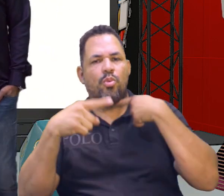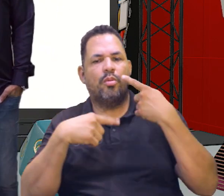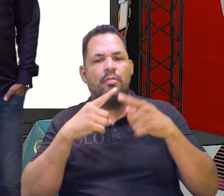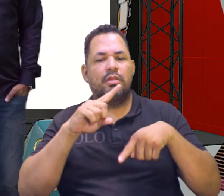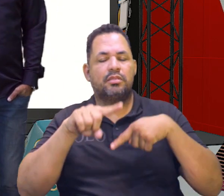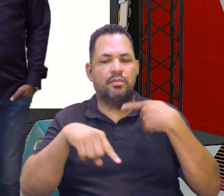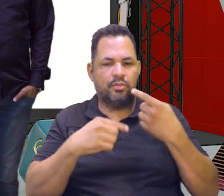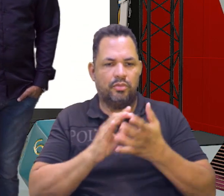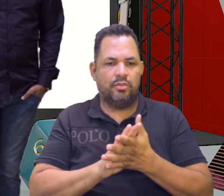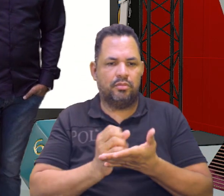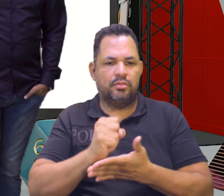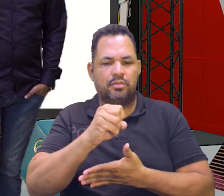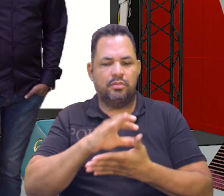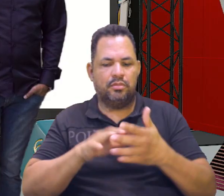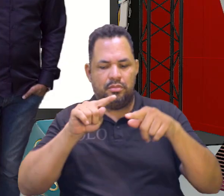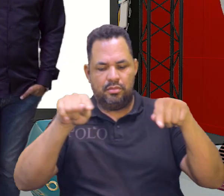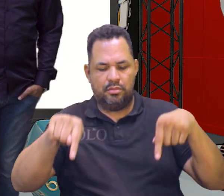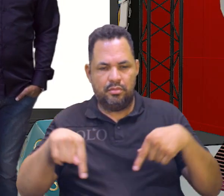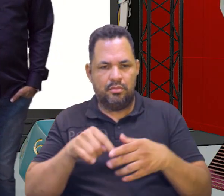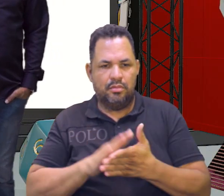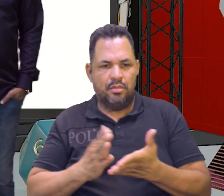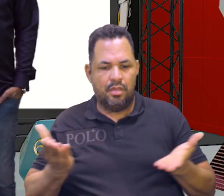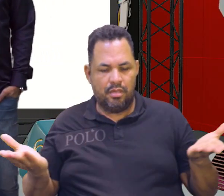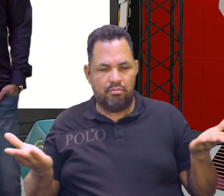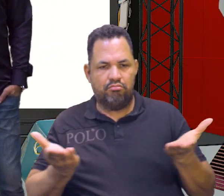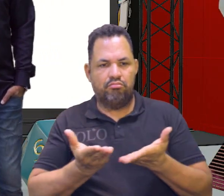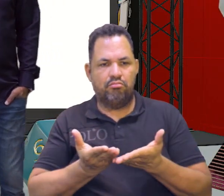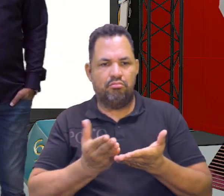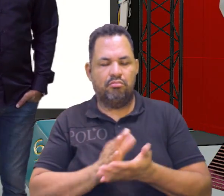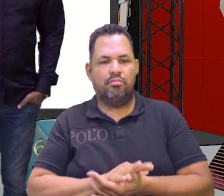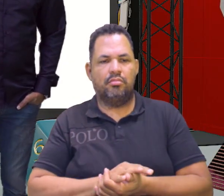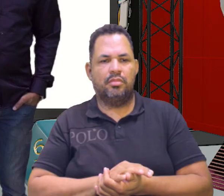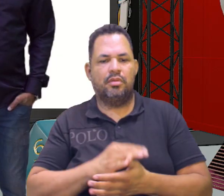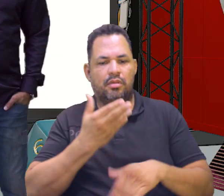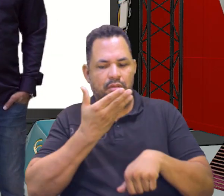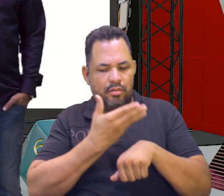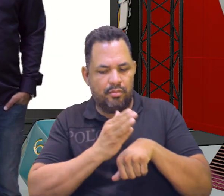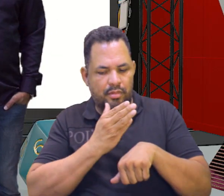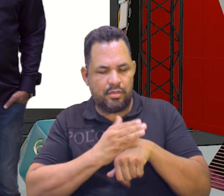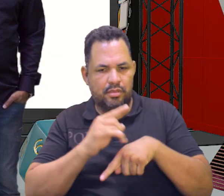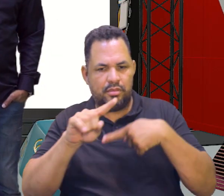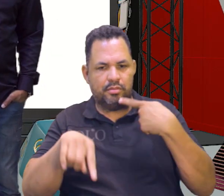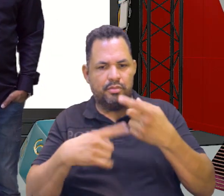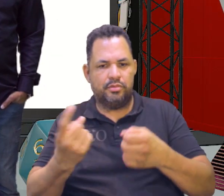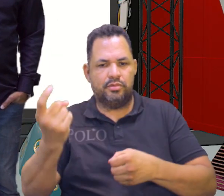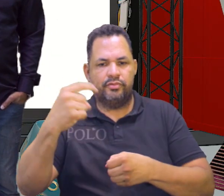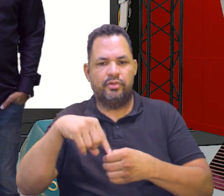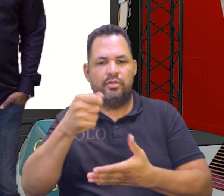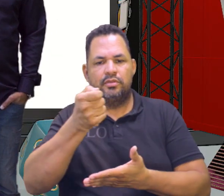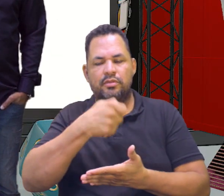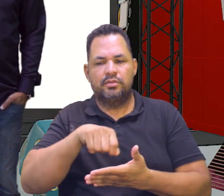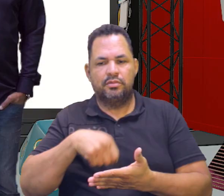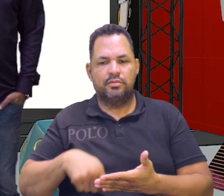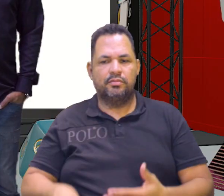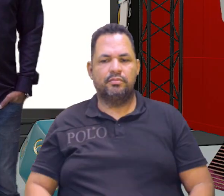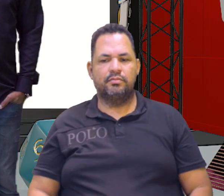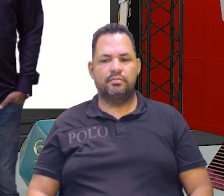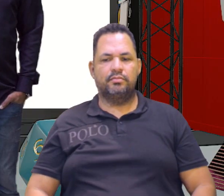atividades de sala que a gente vai tirar as dúvidas. Então agora com vocês. Vocês colocam a mão na massa, na sequência a gente vem com as correções. Até já!